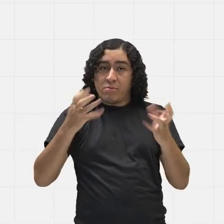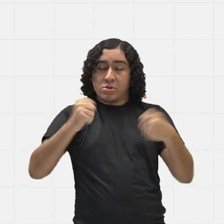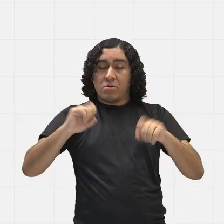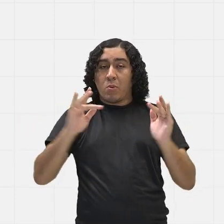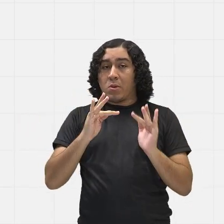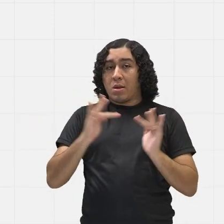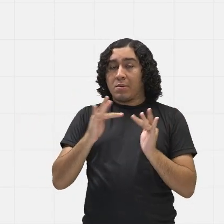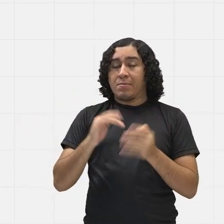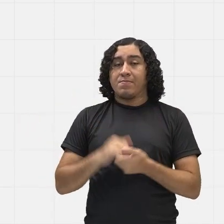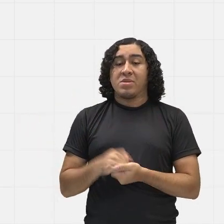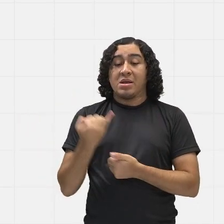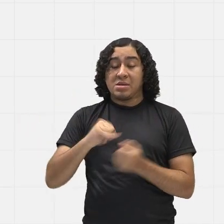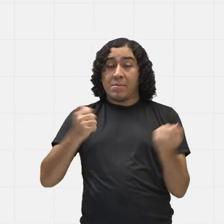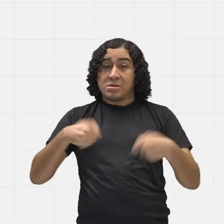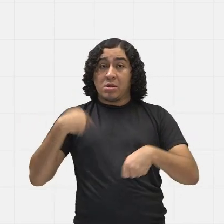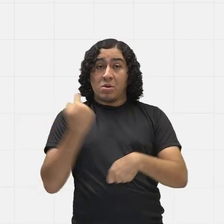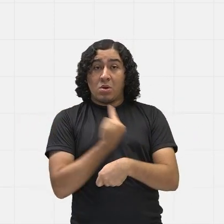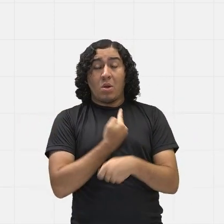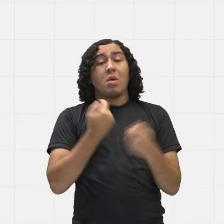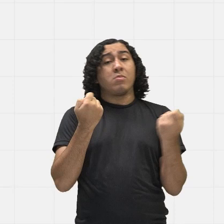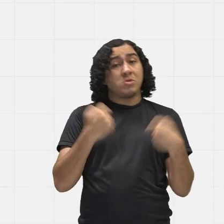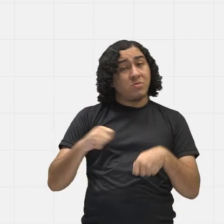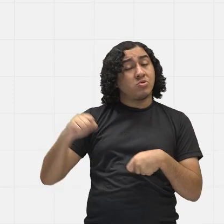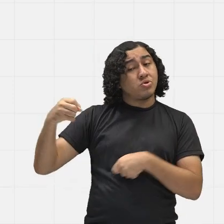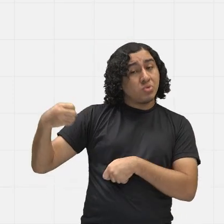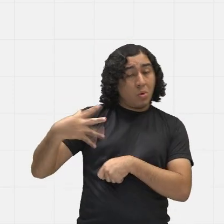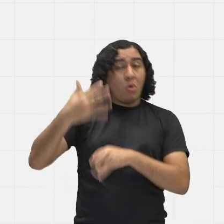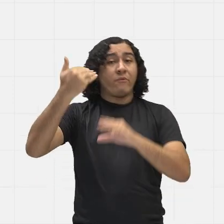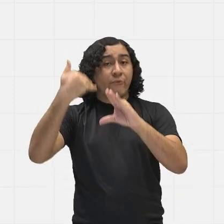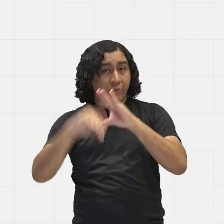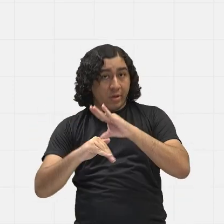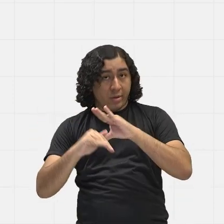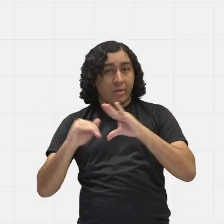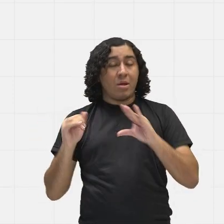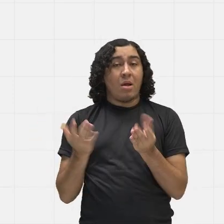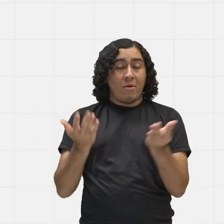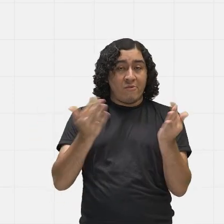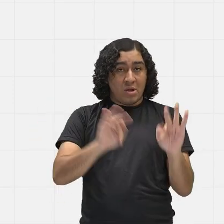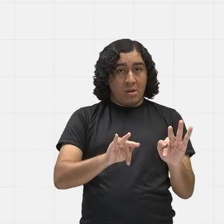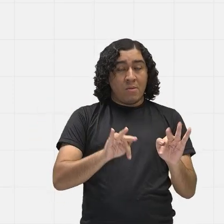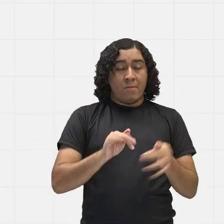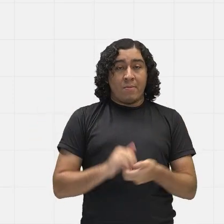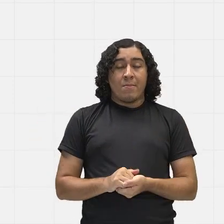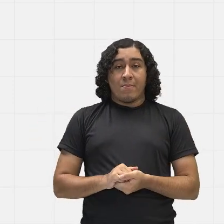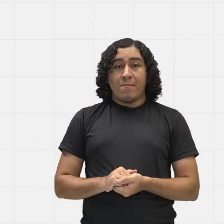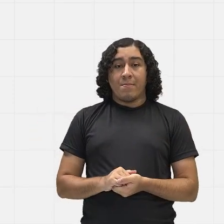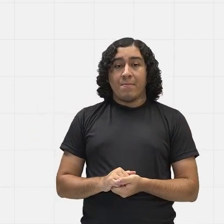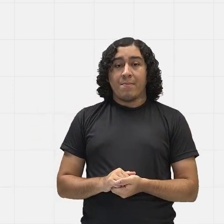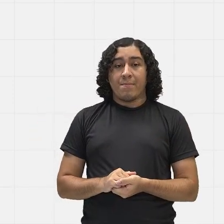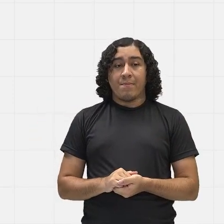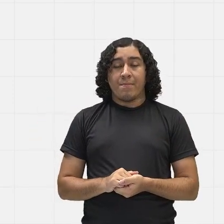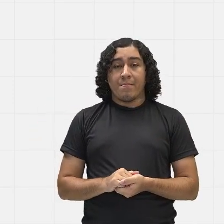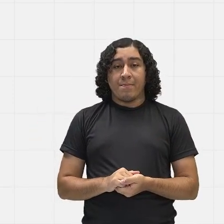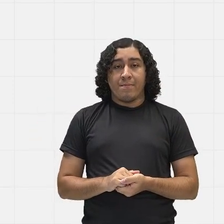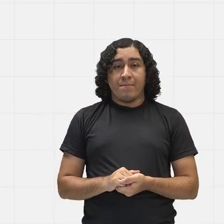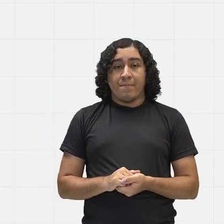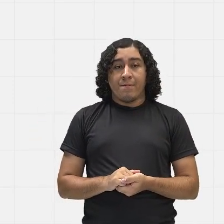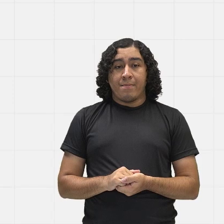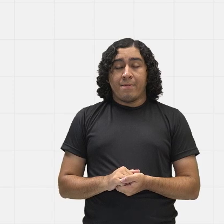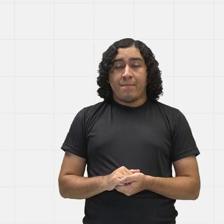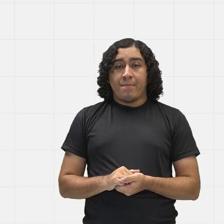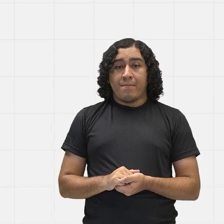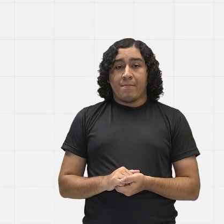Se vocês precisarem, a gente pode fazer um novo reenvio quando finalizar, tá bom? Em